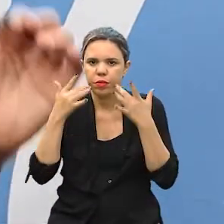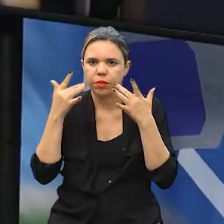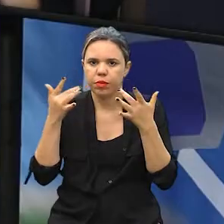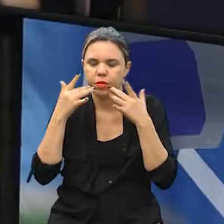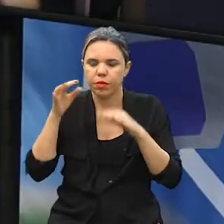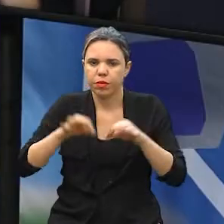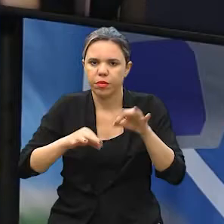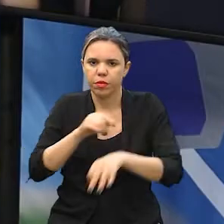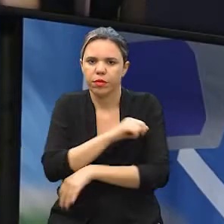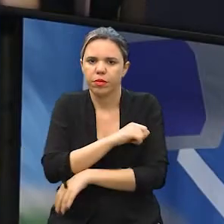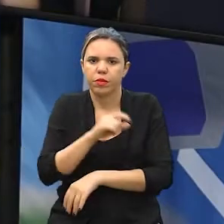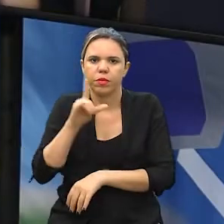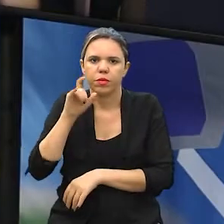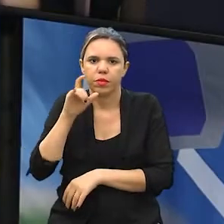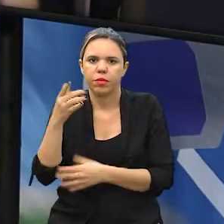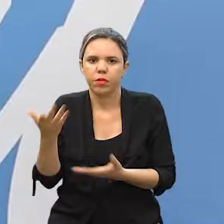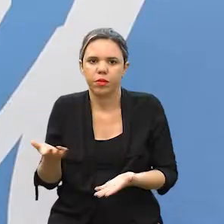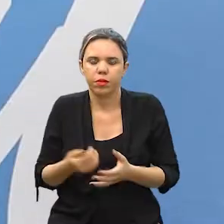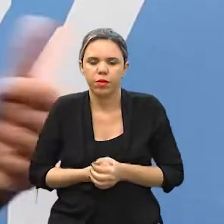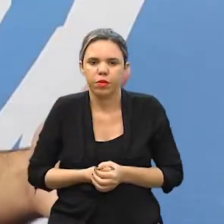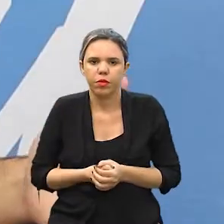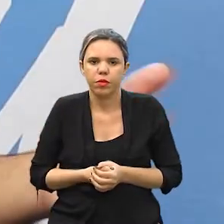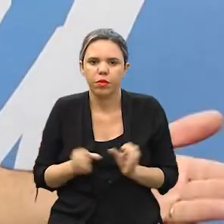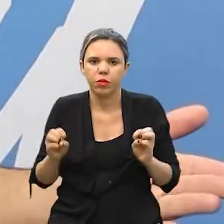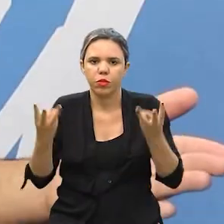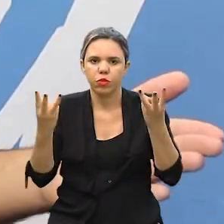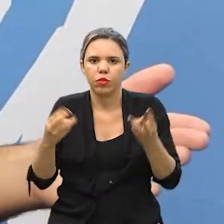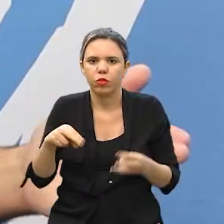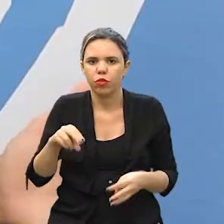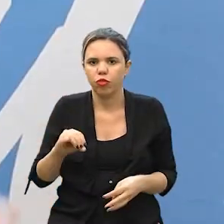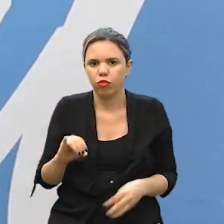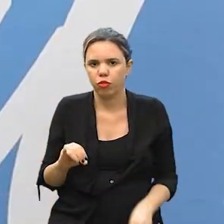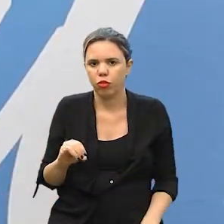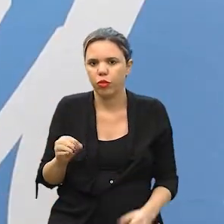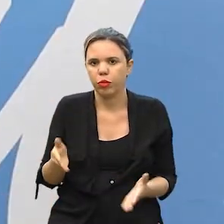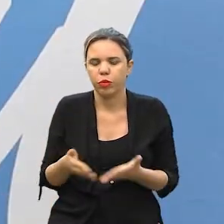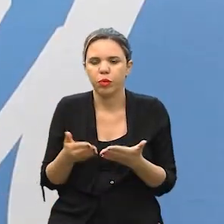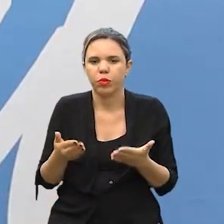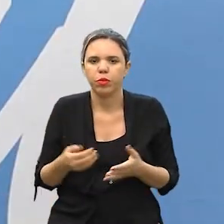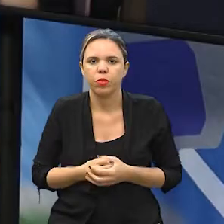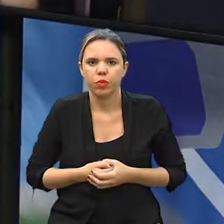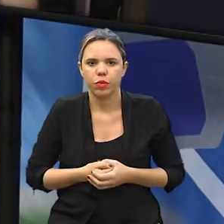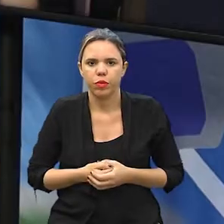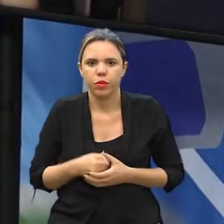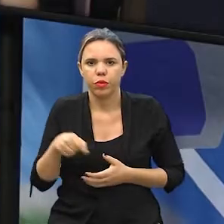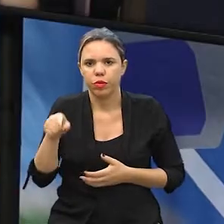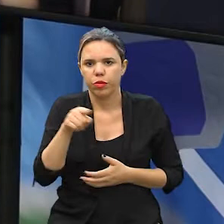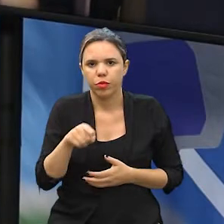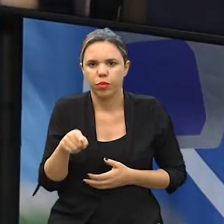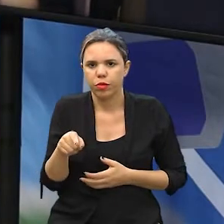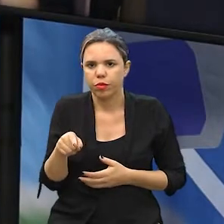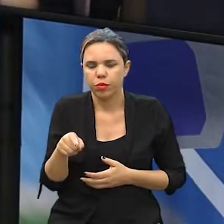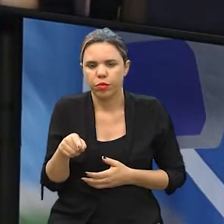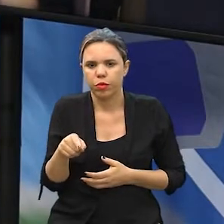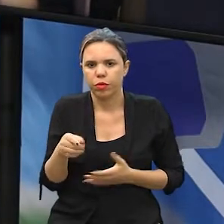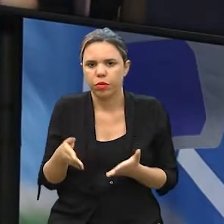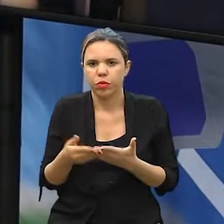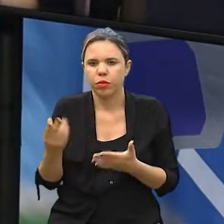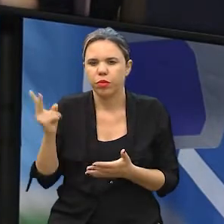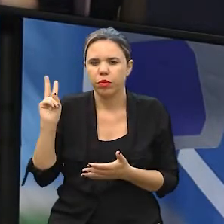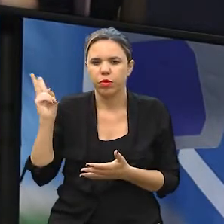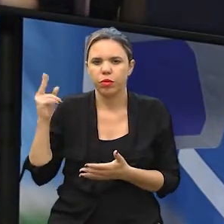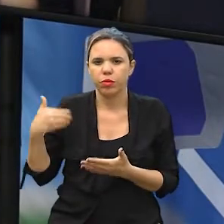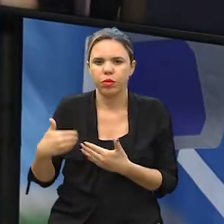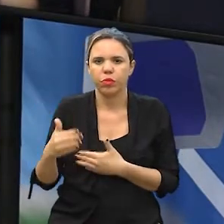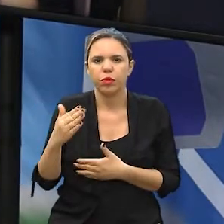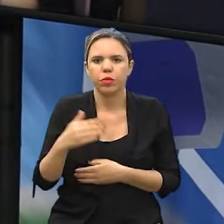Teatro Oficina do Estudante Iguatemi, com o show Nói Que É Pobre. Ô Kleber, você foi pobre a vida inteira ou